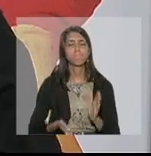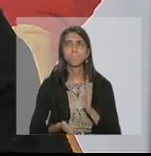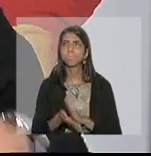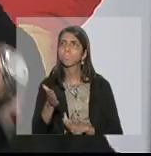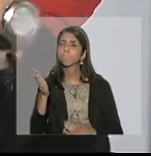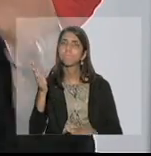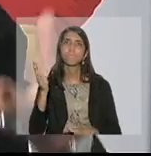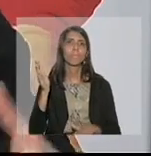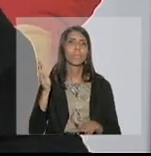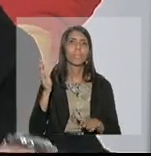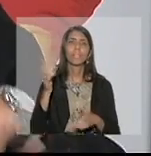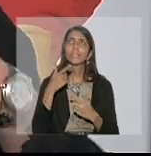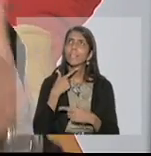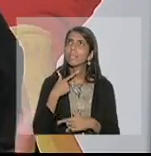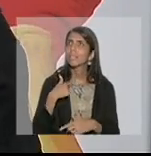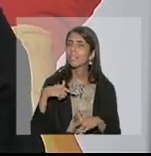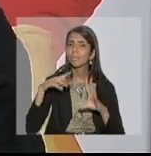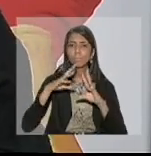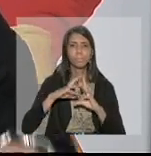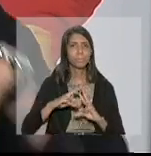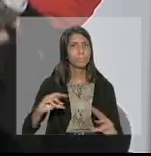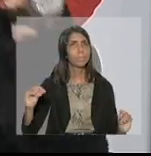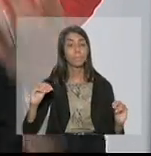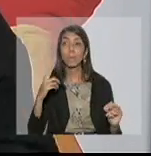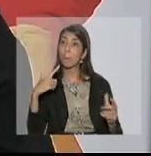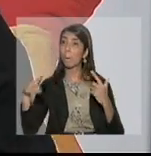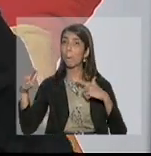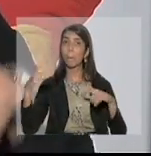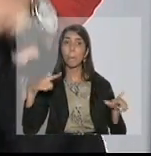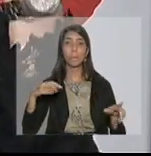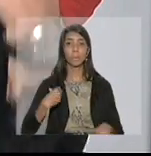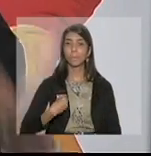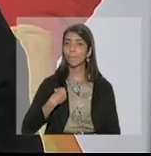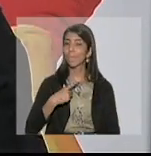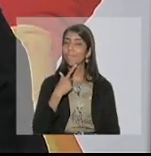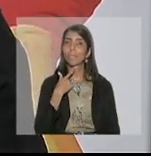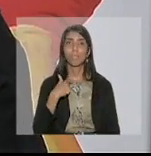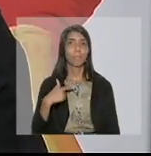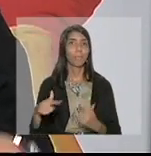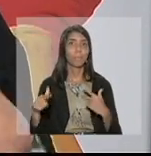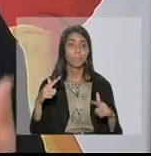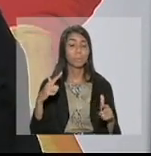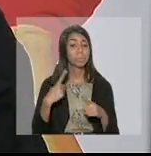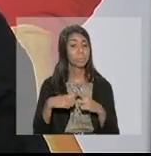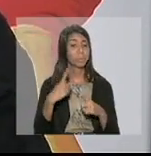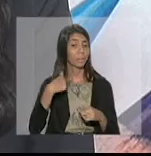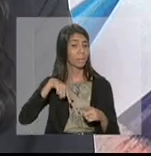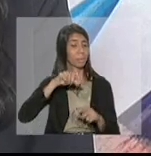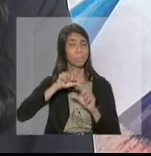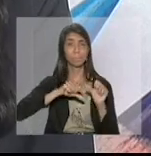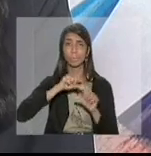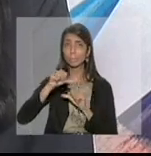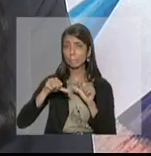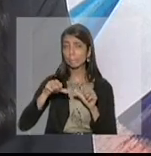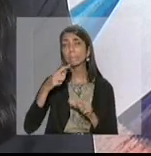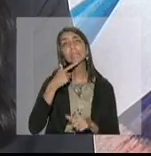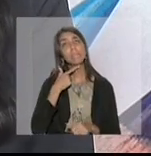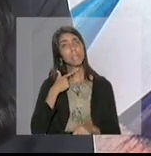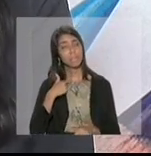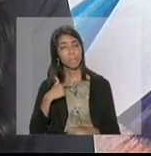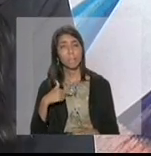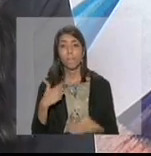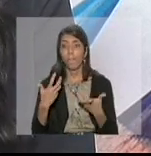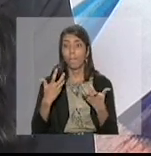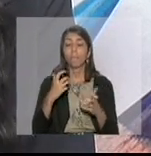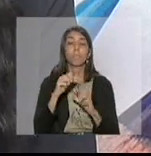sair, né, tirar esse desejo e colocar outros e vivenciar outros. E a gente muda, e então os desejos mudam,